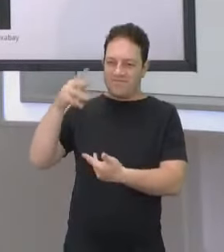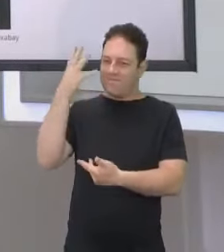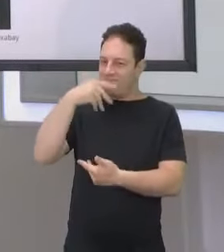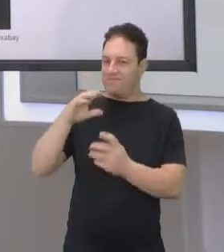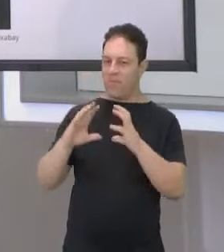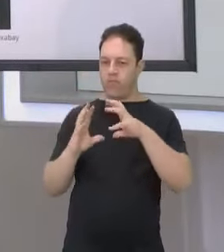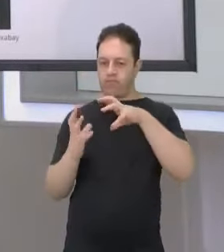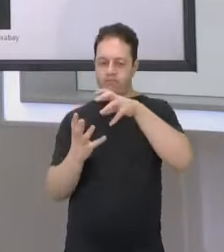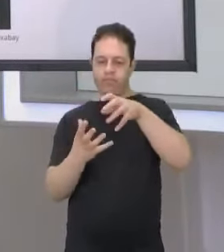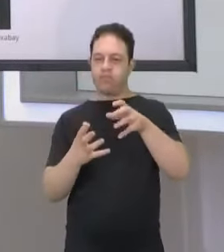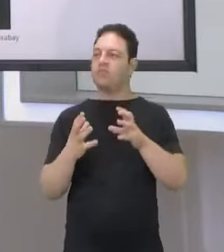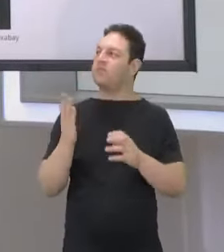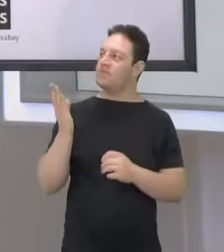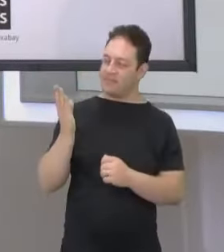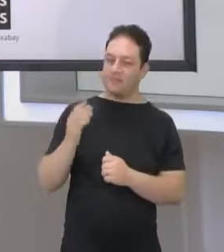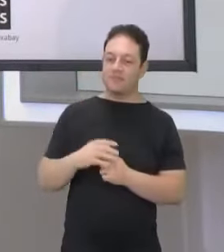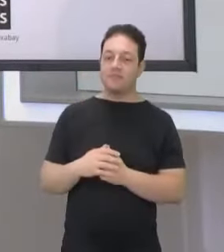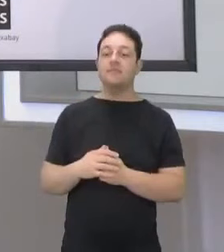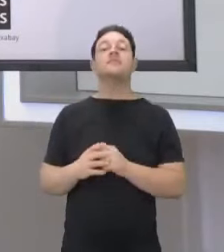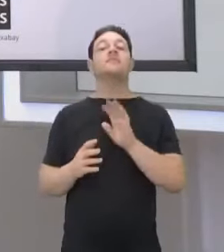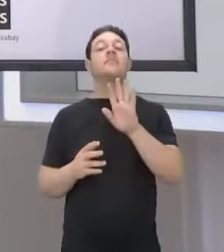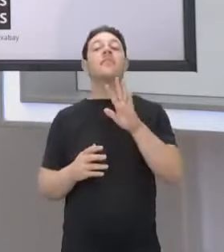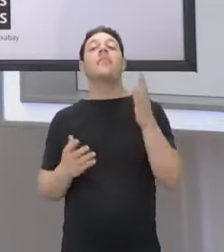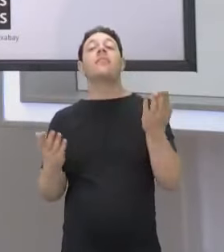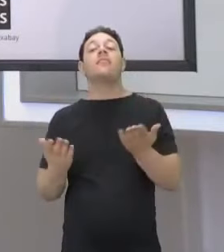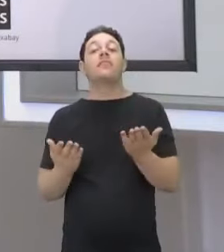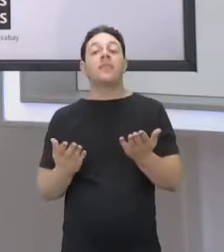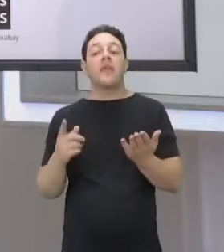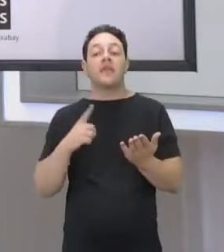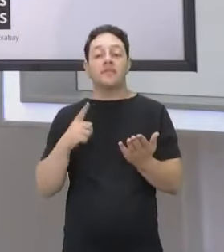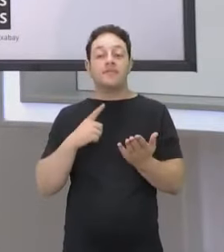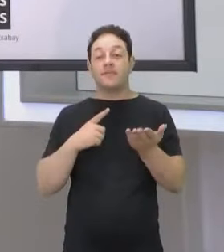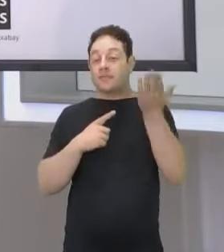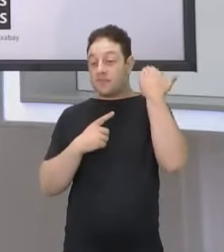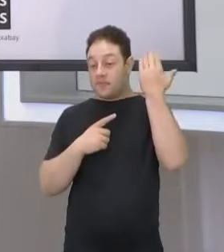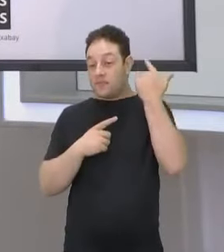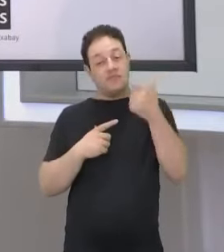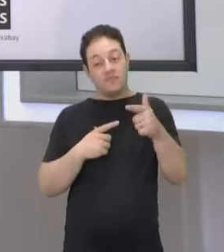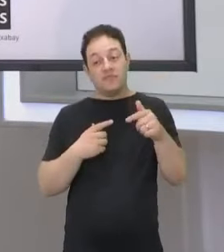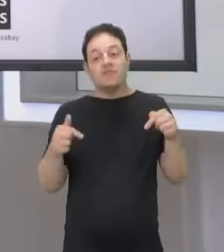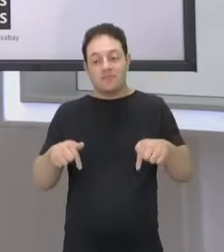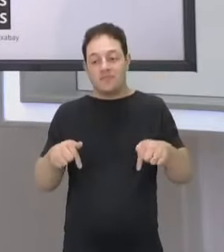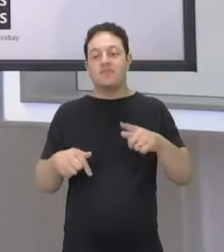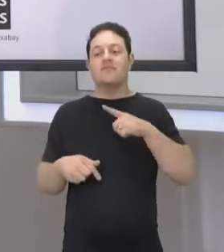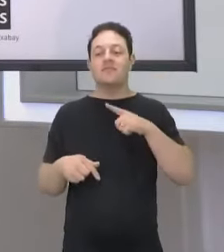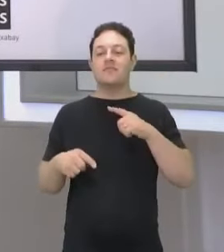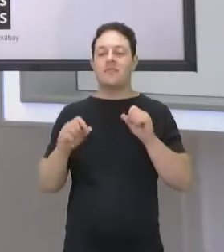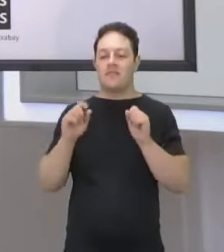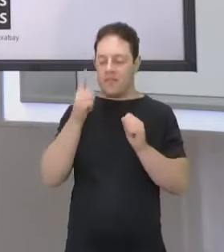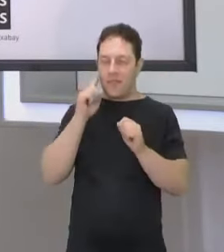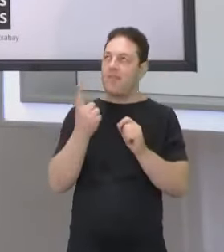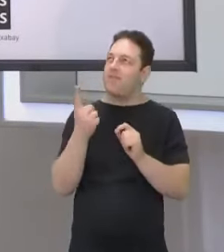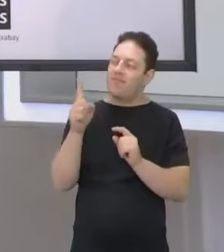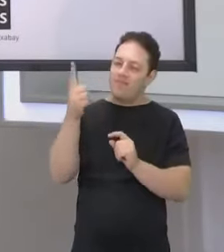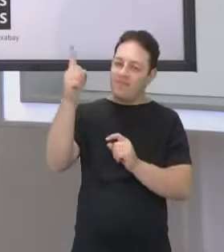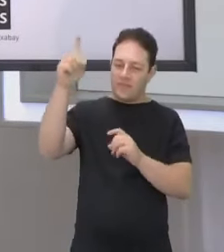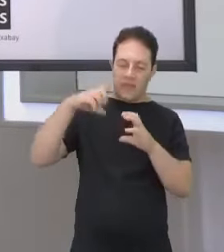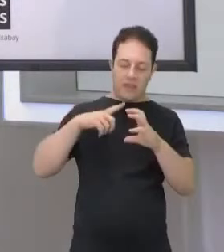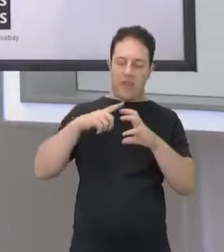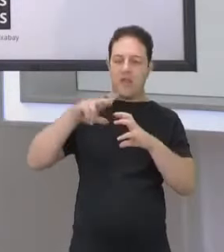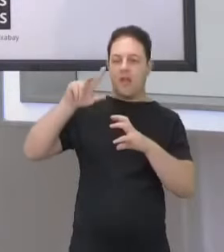bola. E o que nós temos hoje que a gente não tinha no passado, né? Nós temos uma grande quantidade